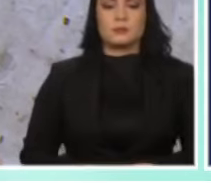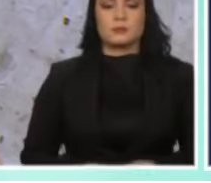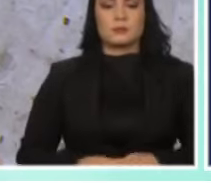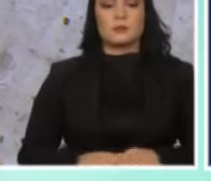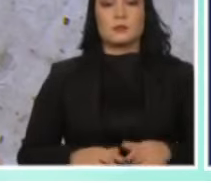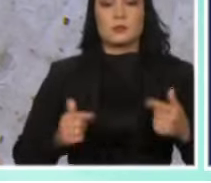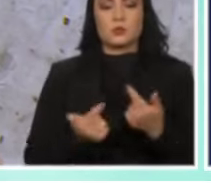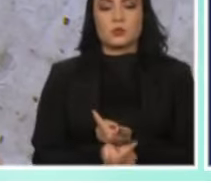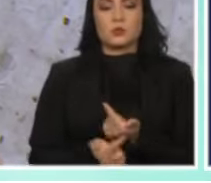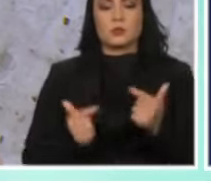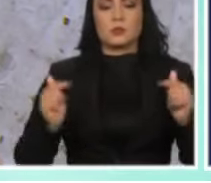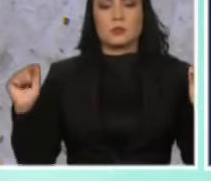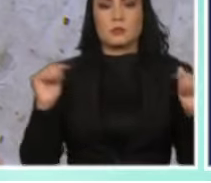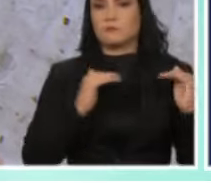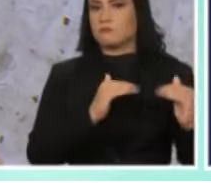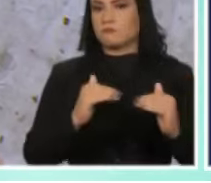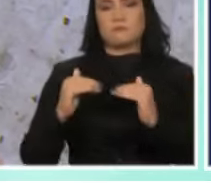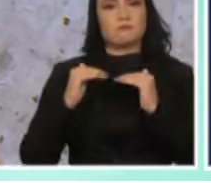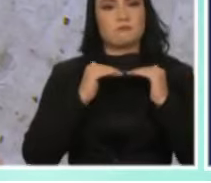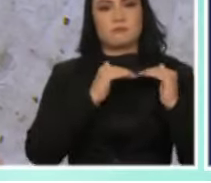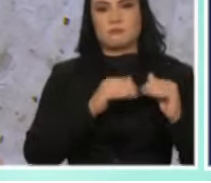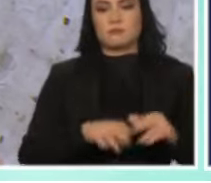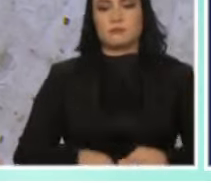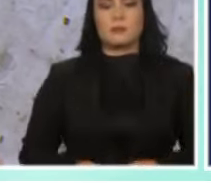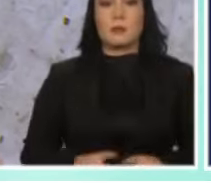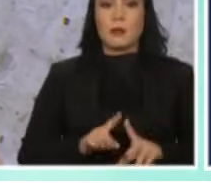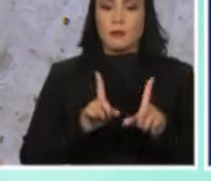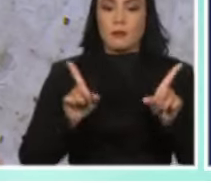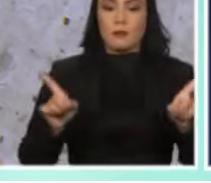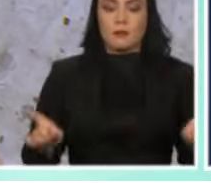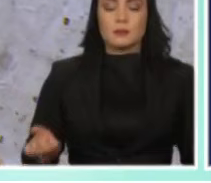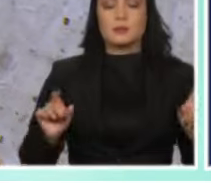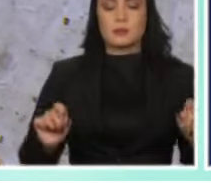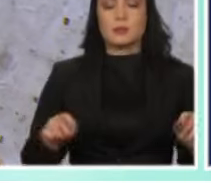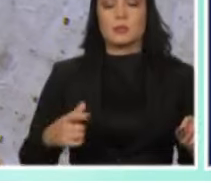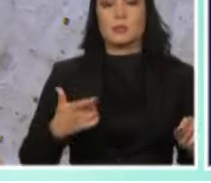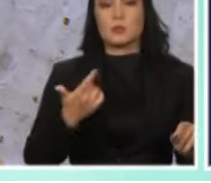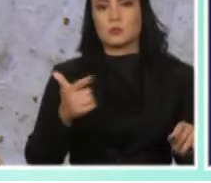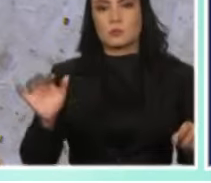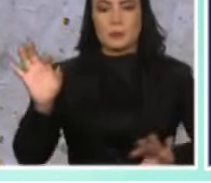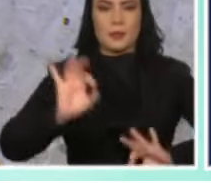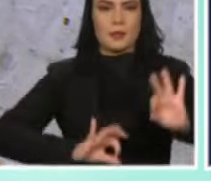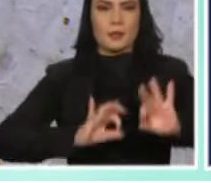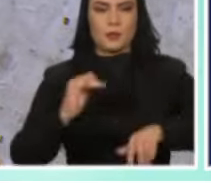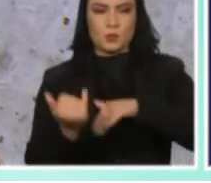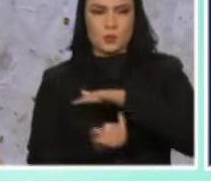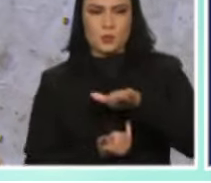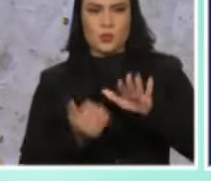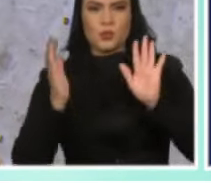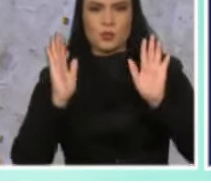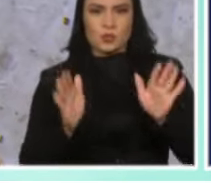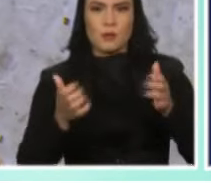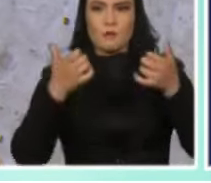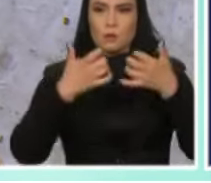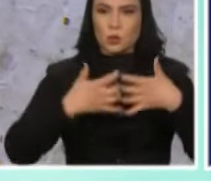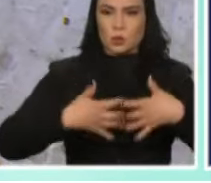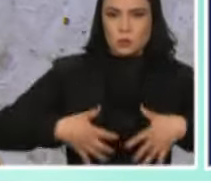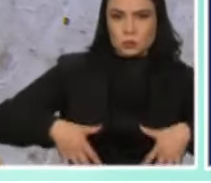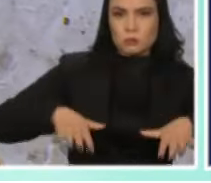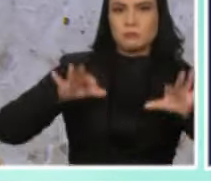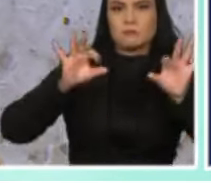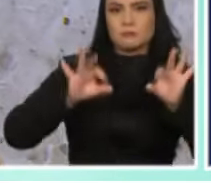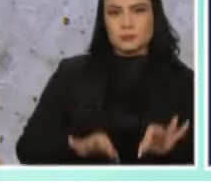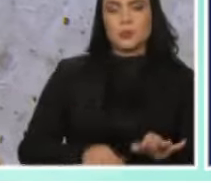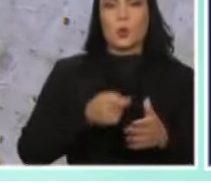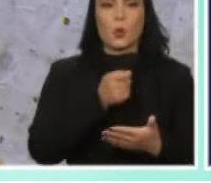jurid Case essa coisa toda então e ess esse é o grande descontentamento e algumas questões que já há uma avaliação no Supremo